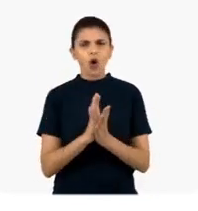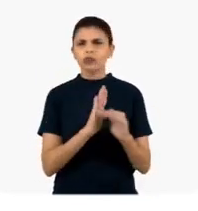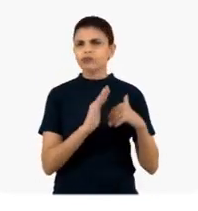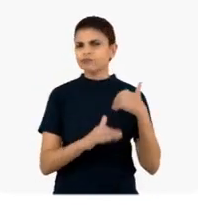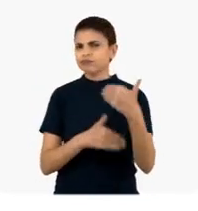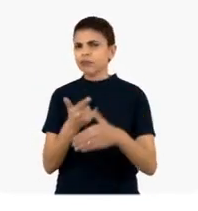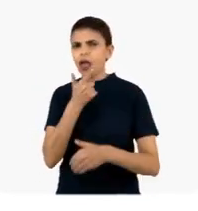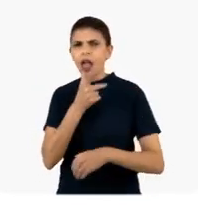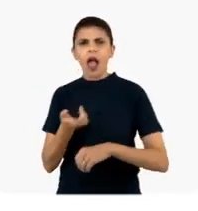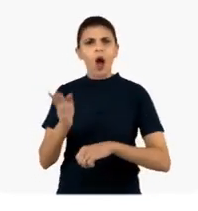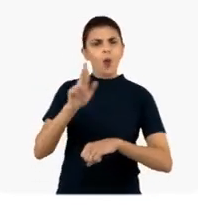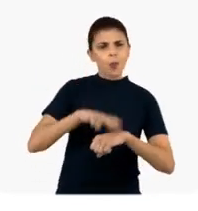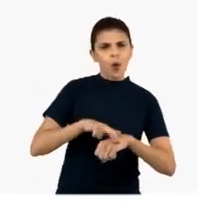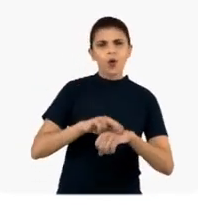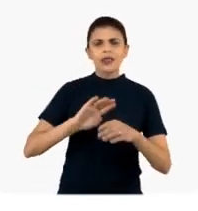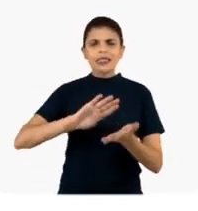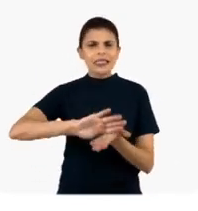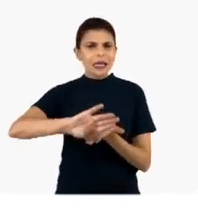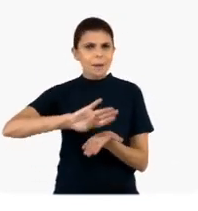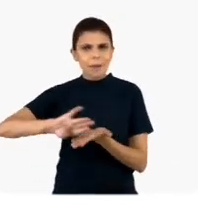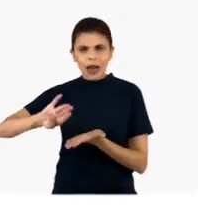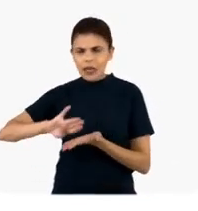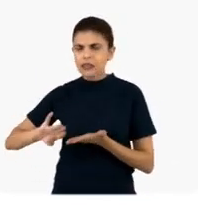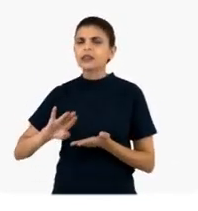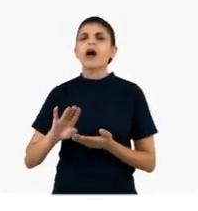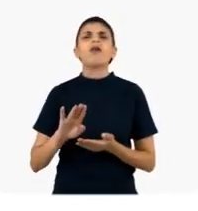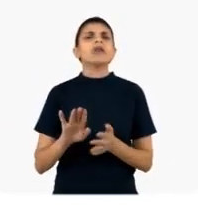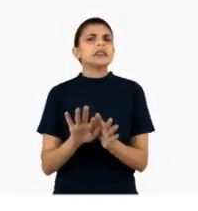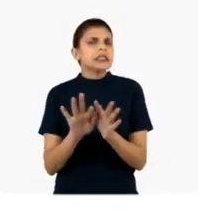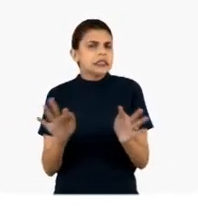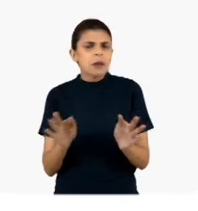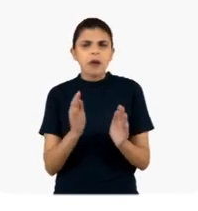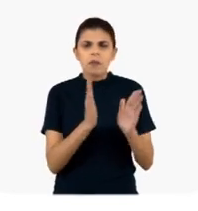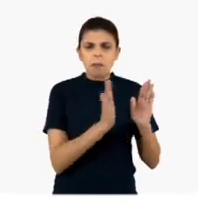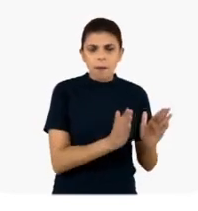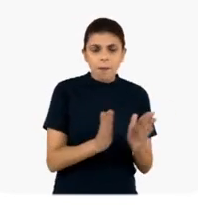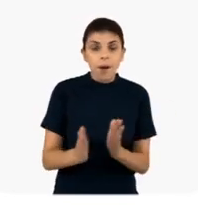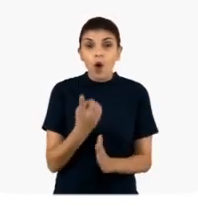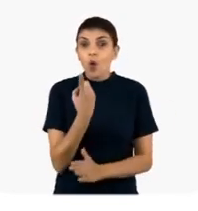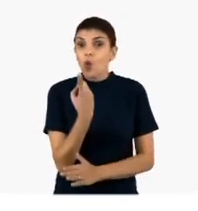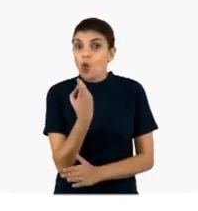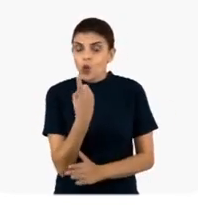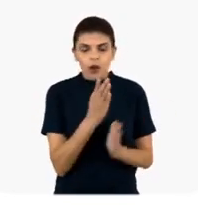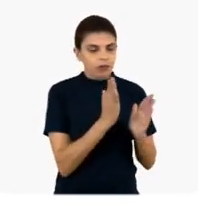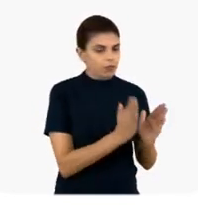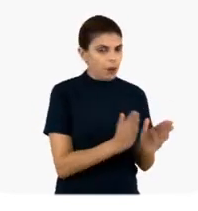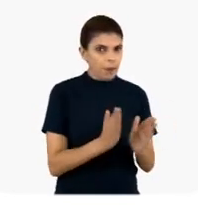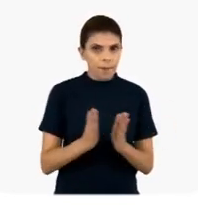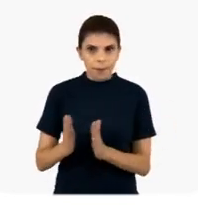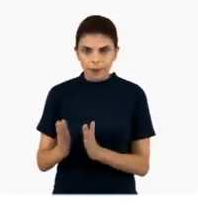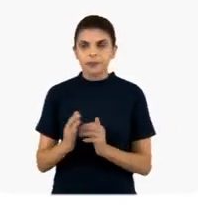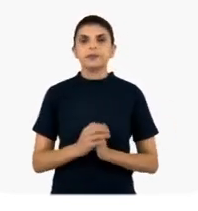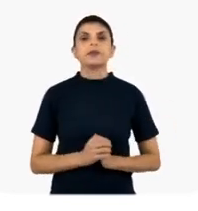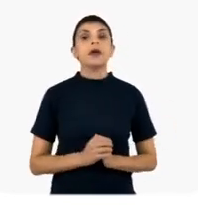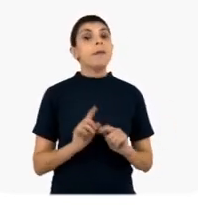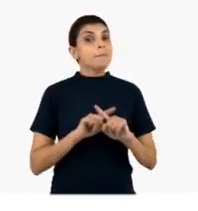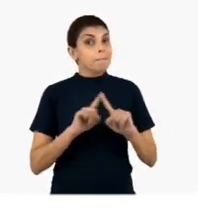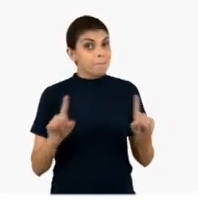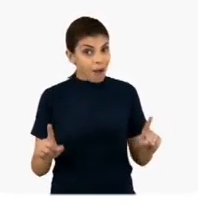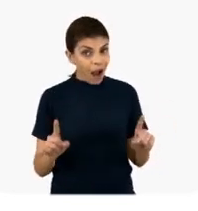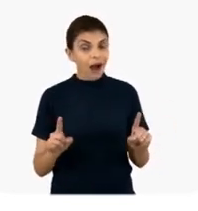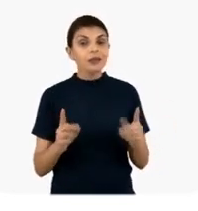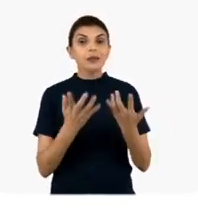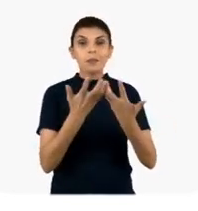técnicas de recuperação e separação são simplesmente operações unitárias convencionais.